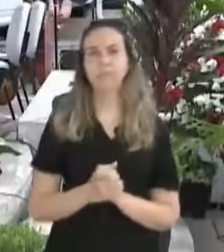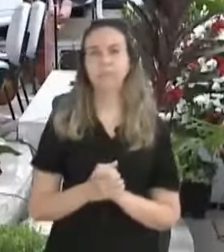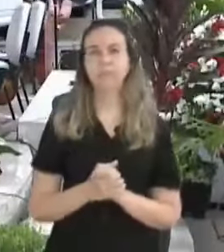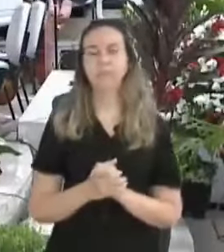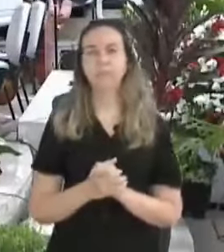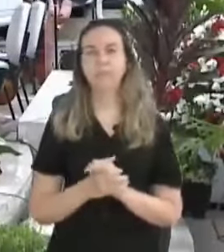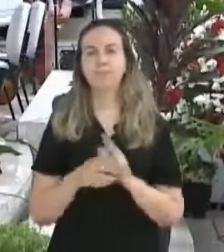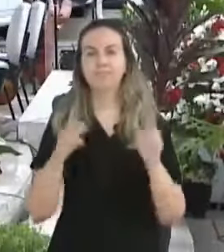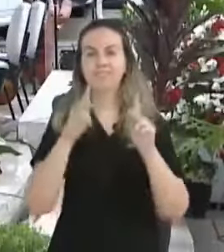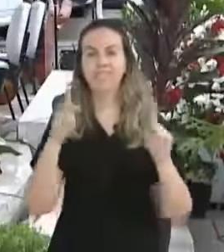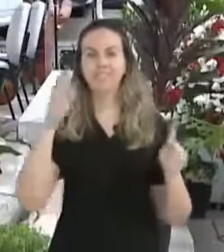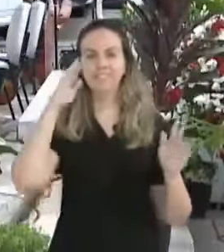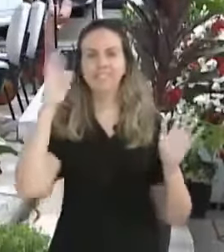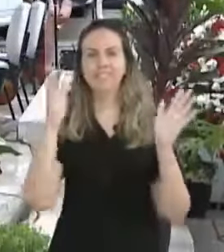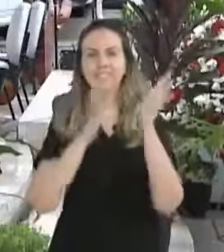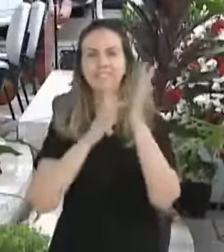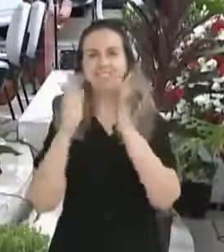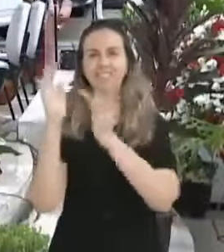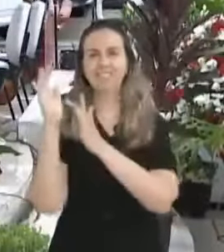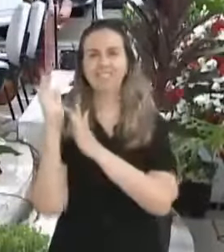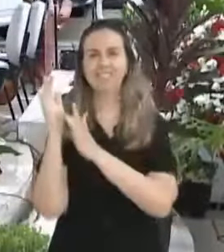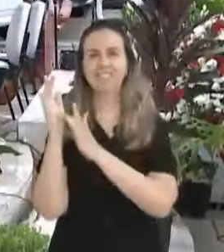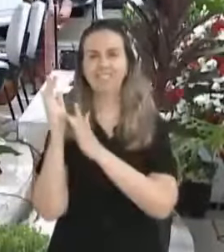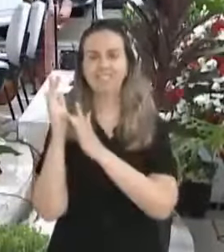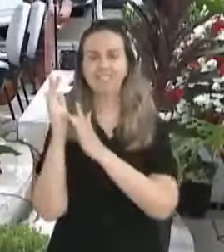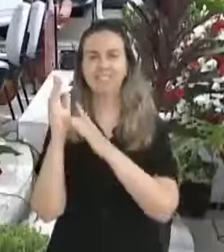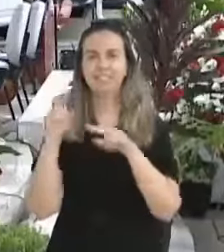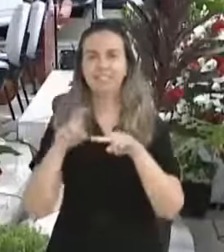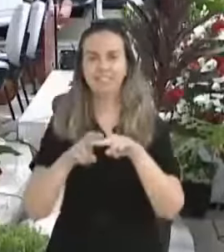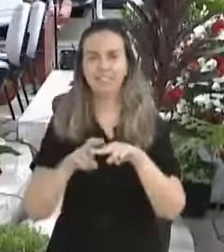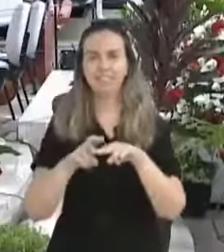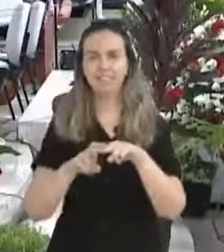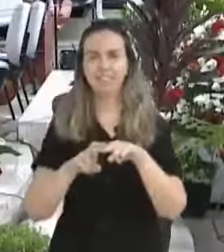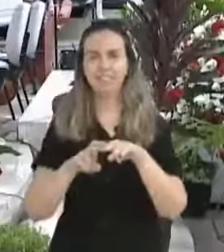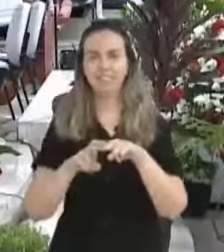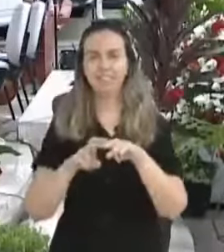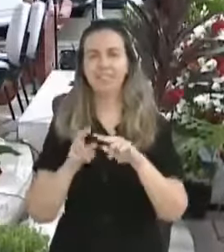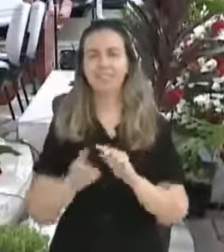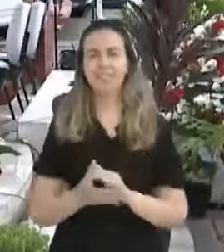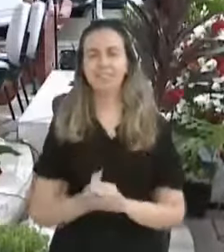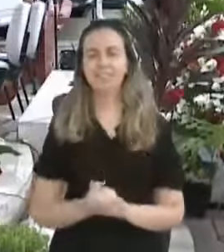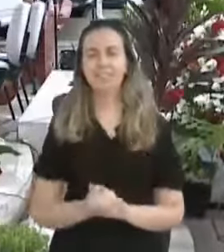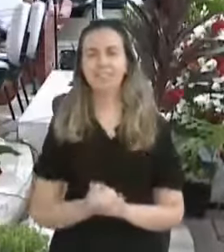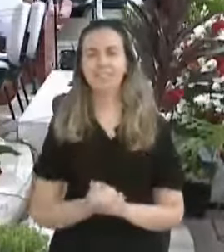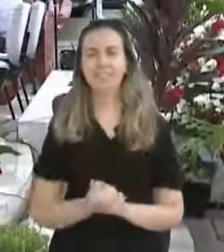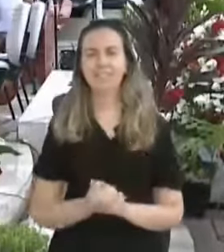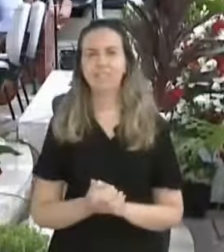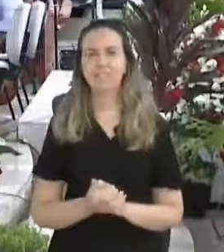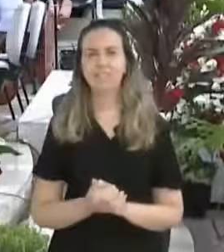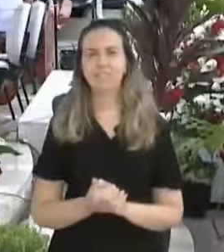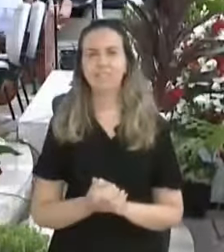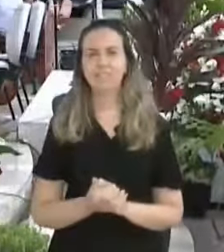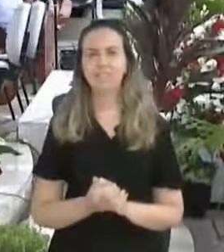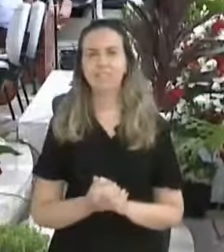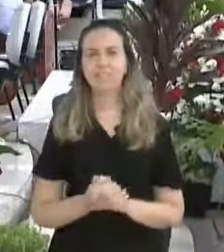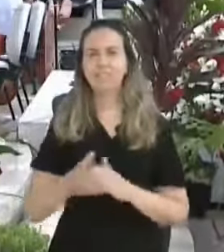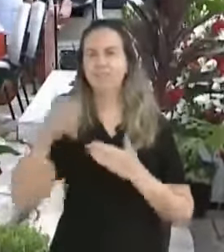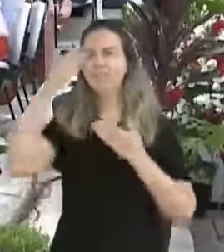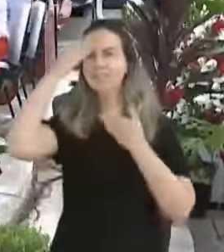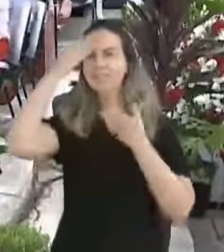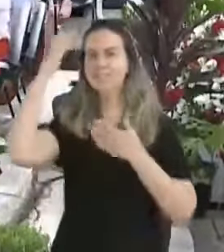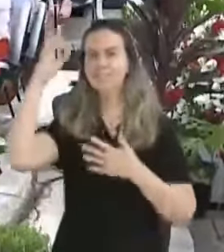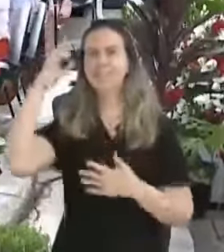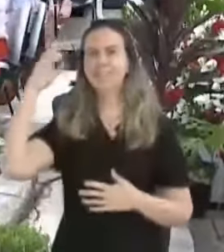Cumprimento a cada um e a todos com a paz do Senhor. Amém? Podeis assentar-se, queridos. Quero expressar minha